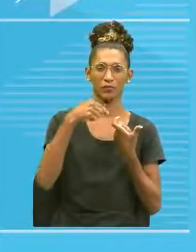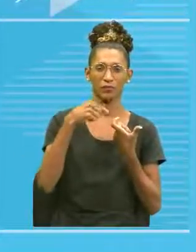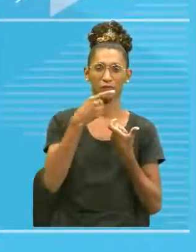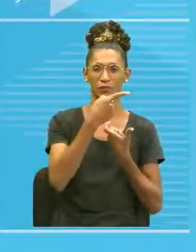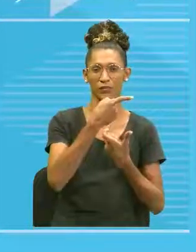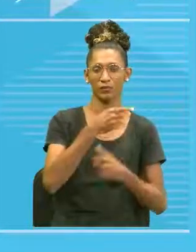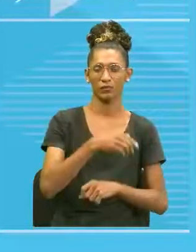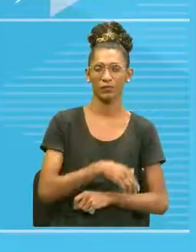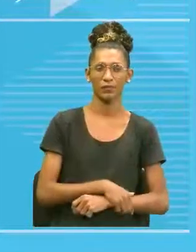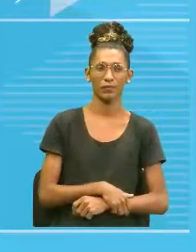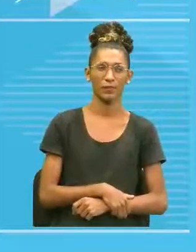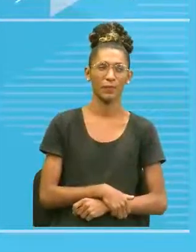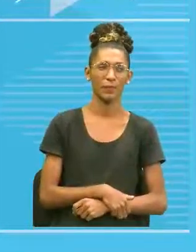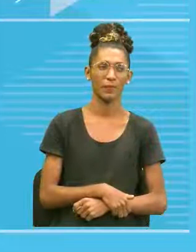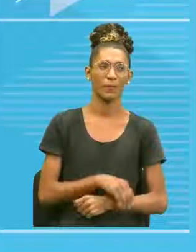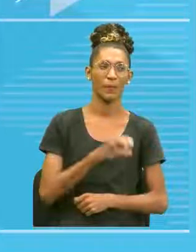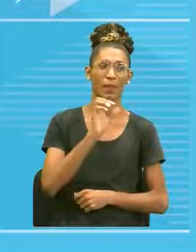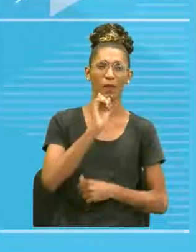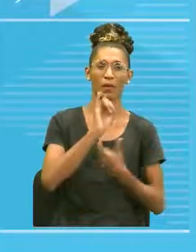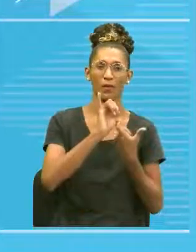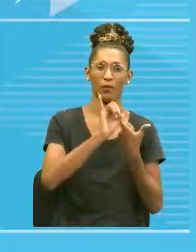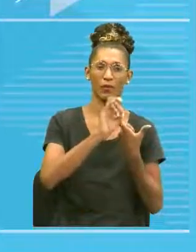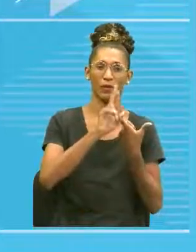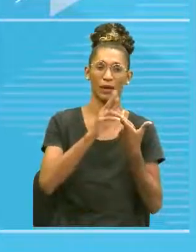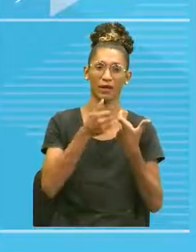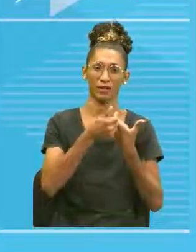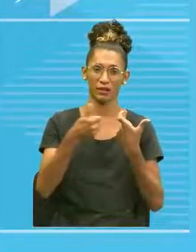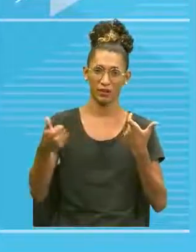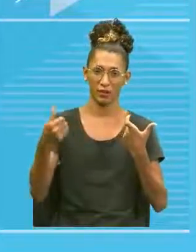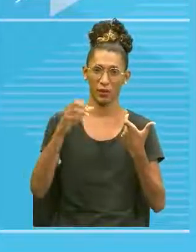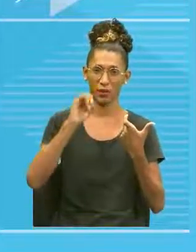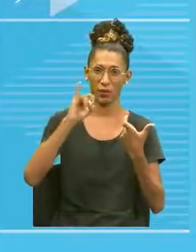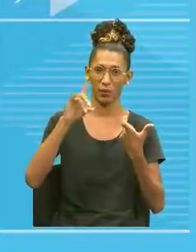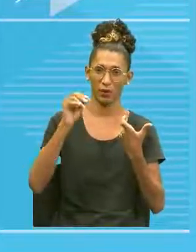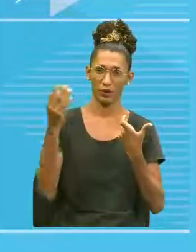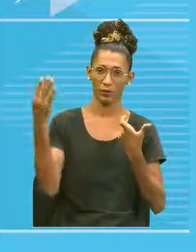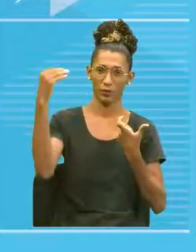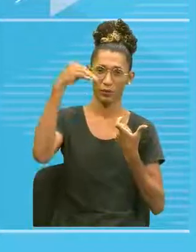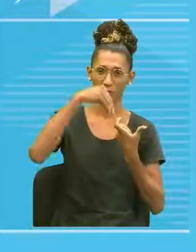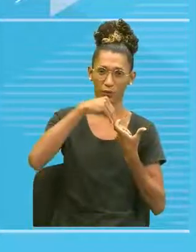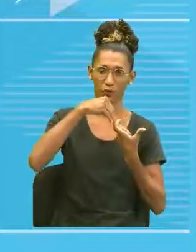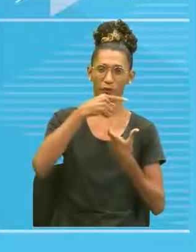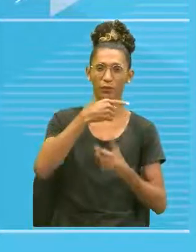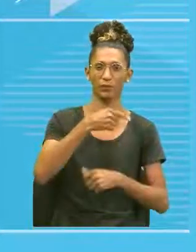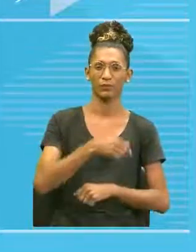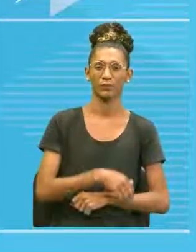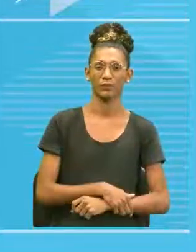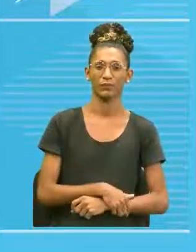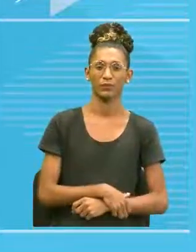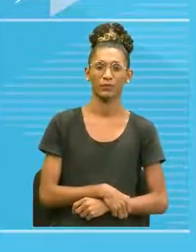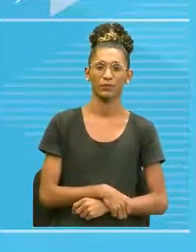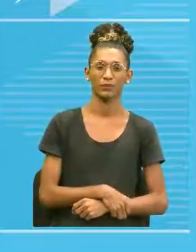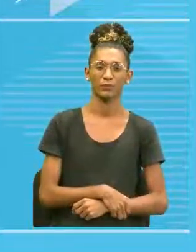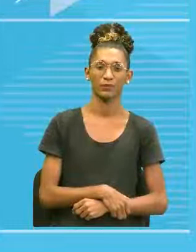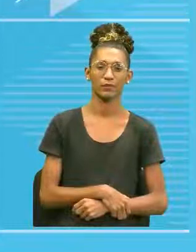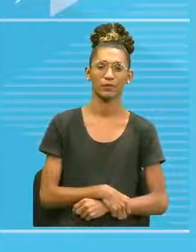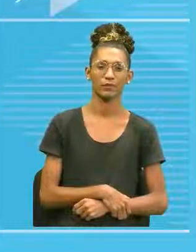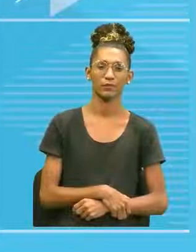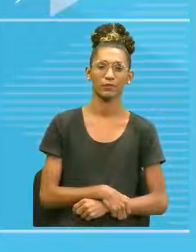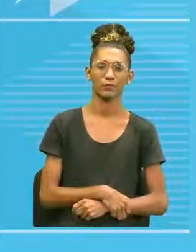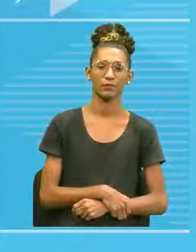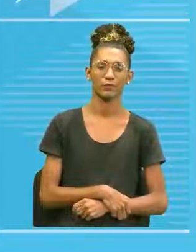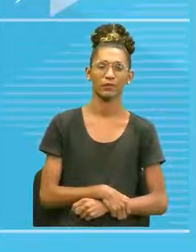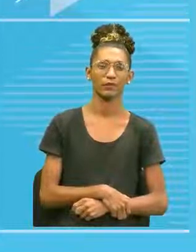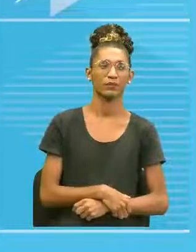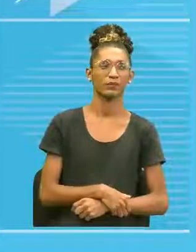é tipo não havia eu não tinham dormido o suficiente para estar em forma o e cinco